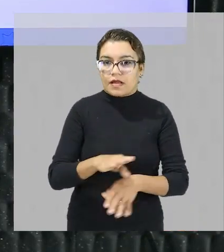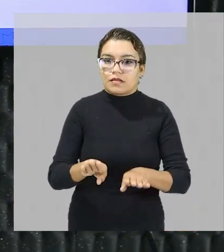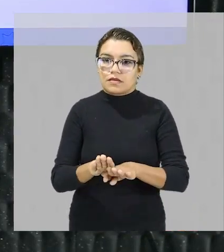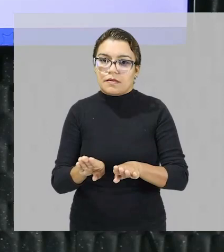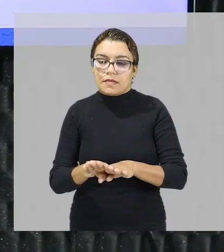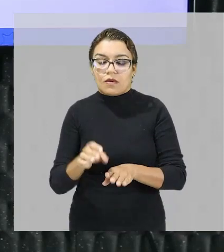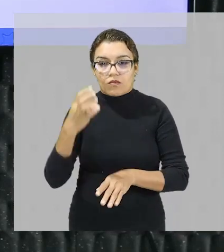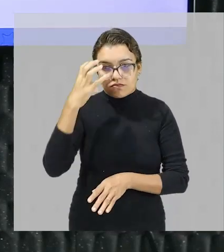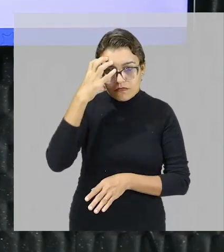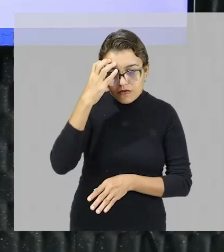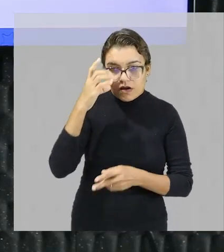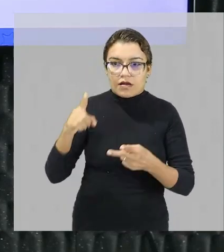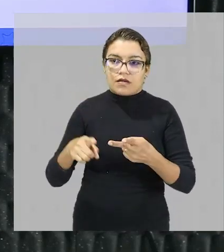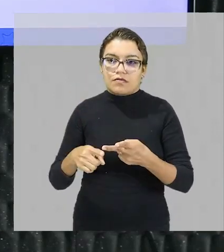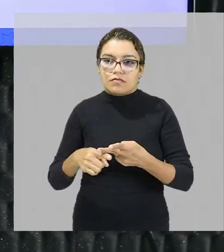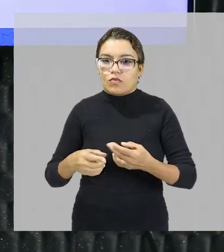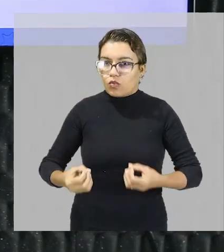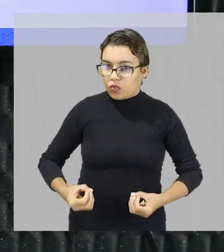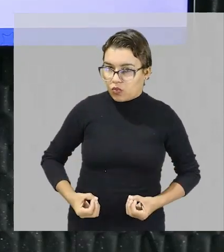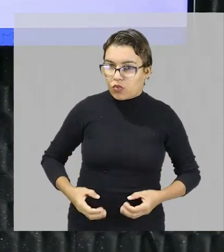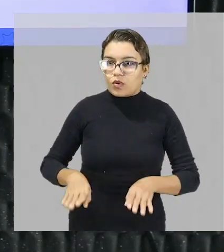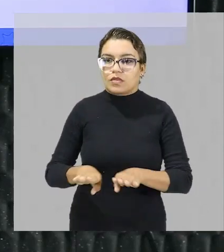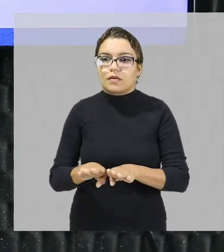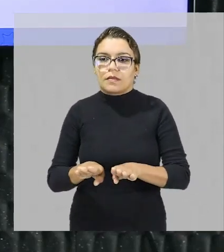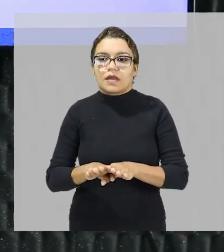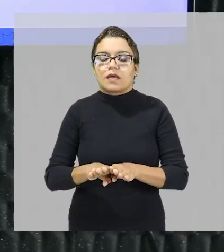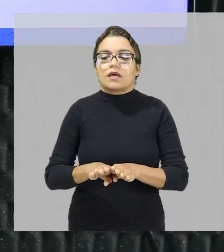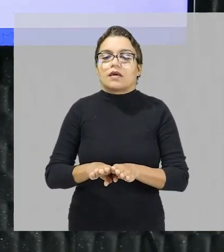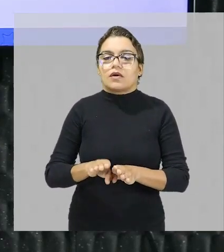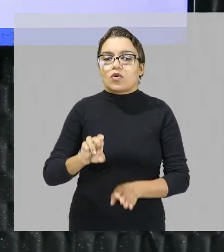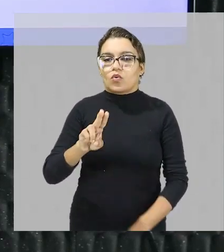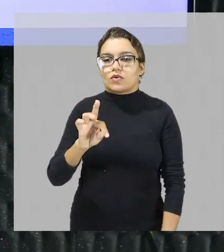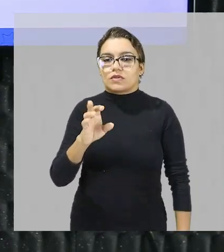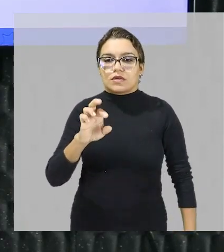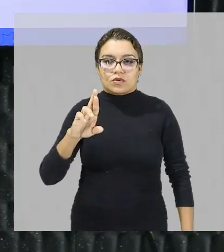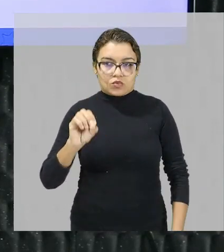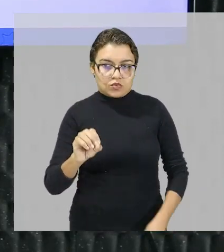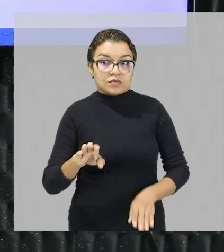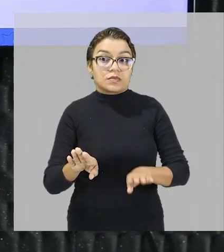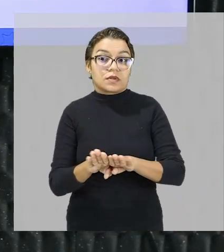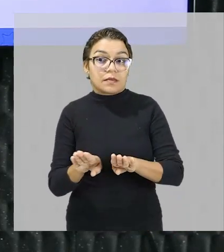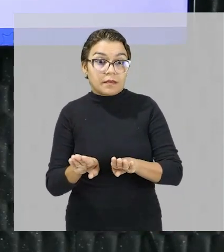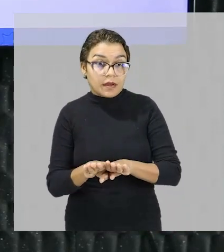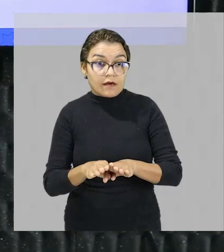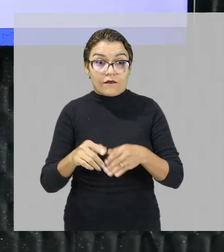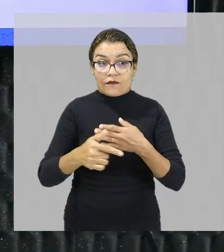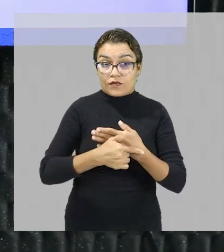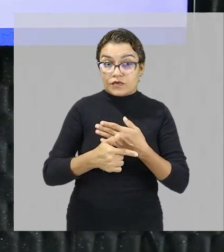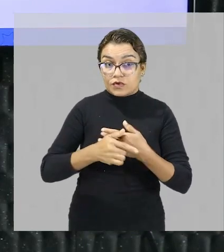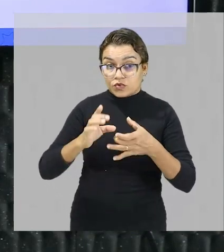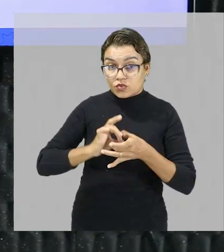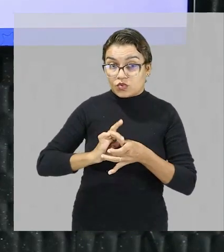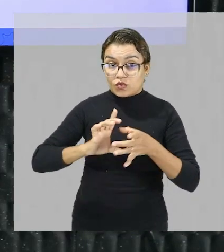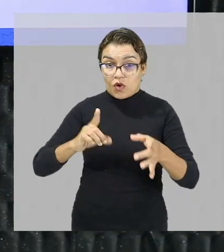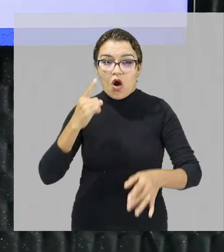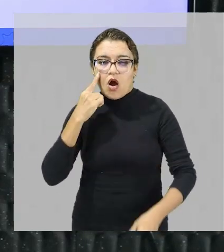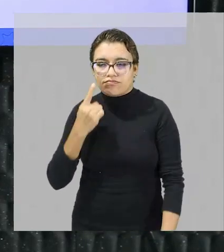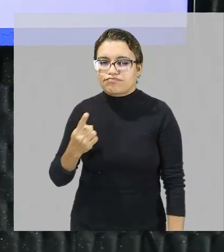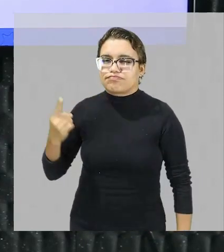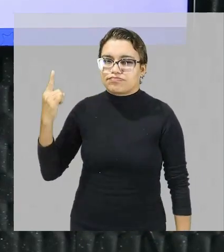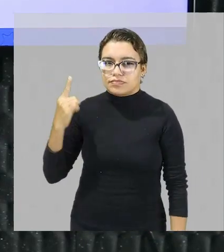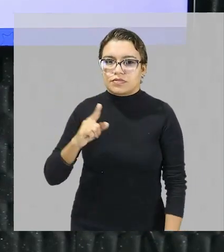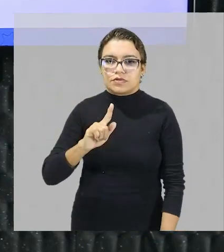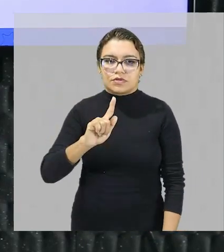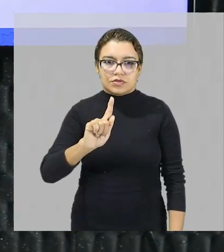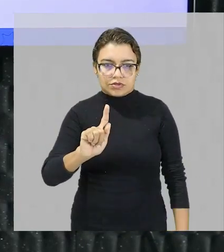de inúmeros hormônios. No início do ciclo, observa-se que o hormônio liberador de gonadotrofina,